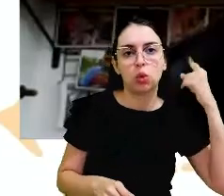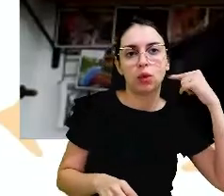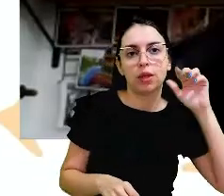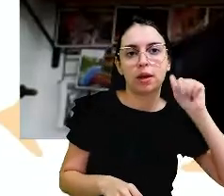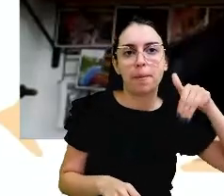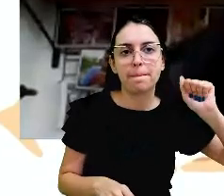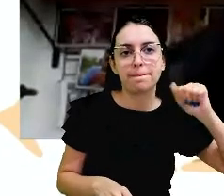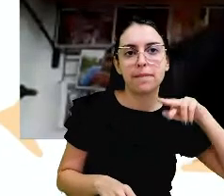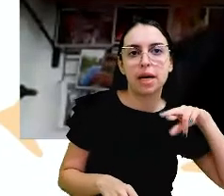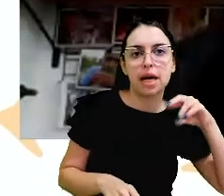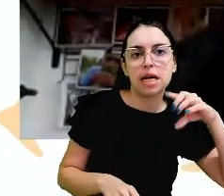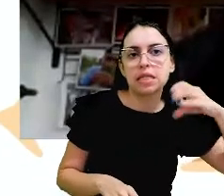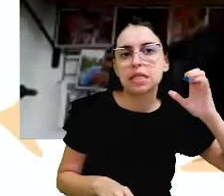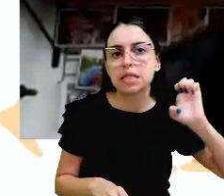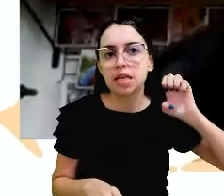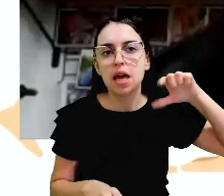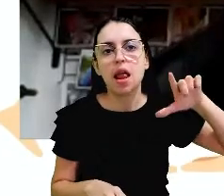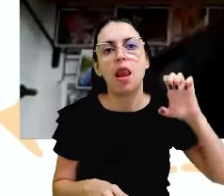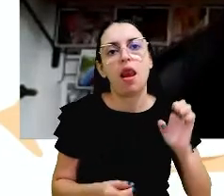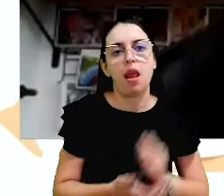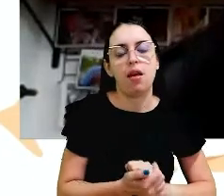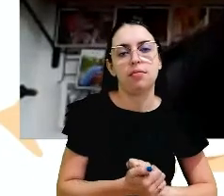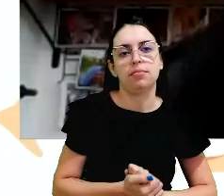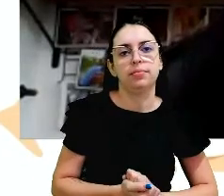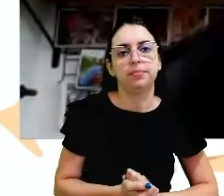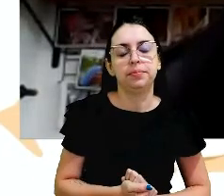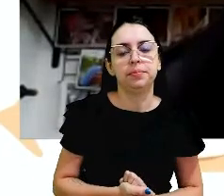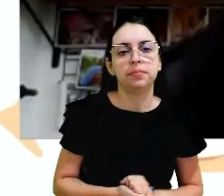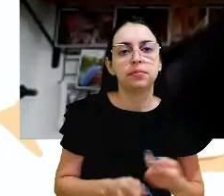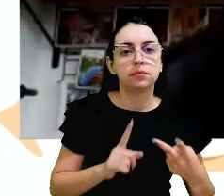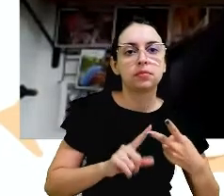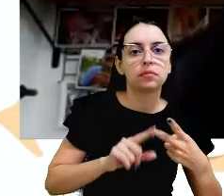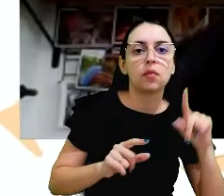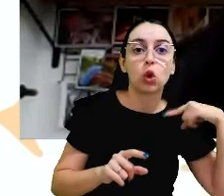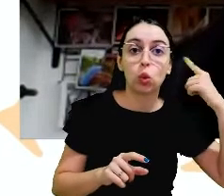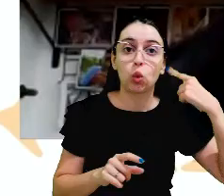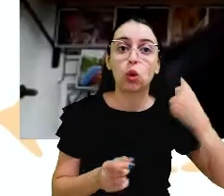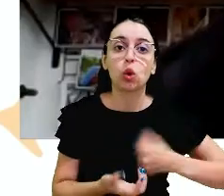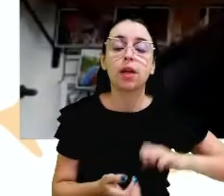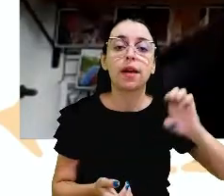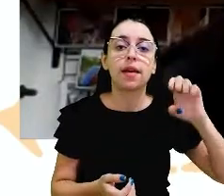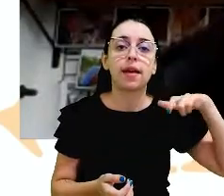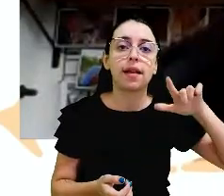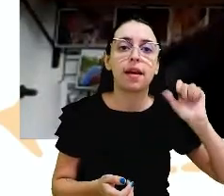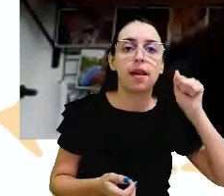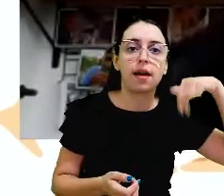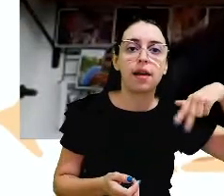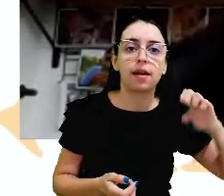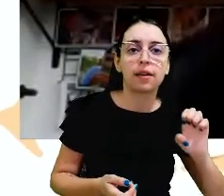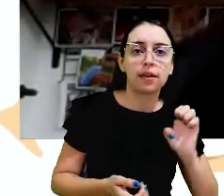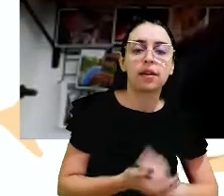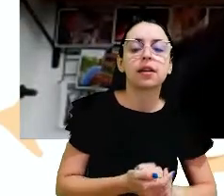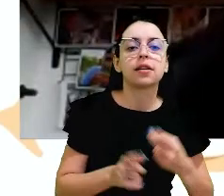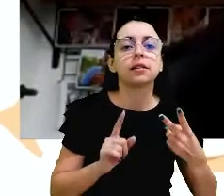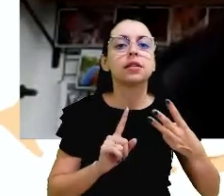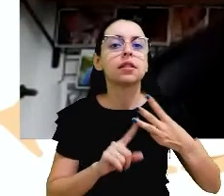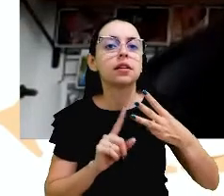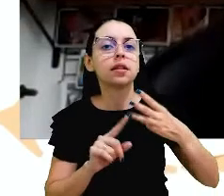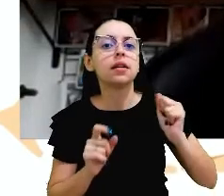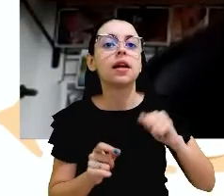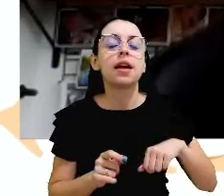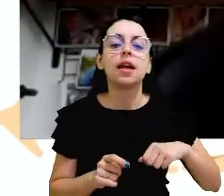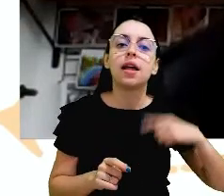doutora Marcele Ragosini Carvalho, a doutora Elaine Miller e a doutora